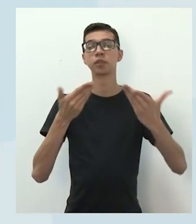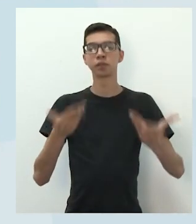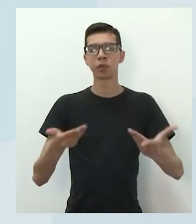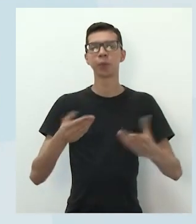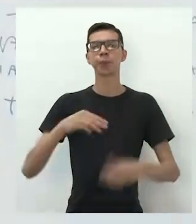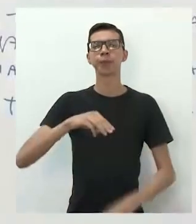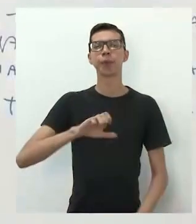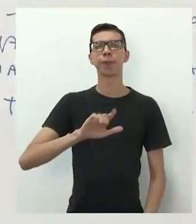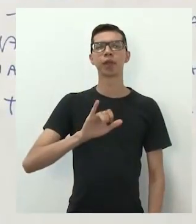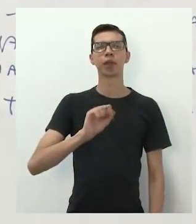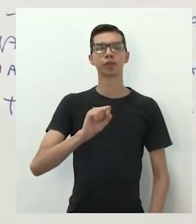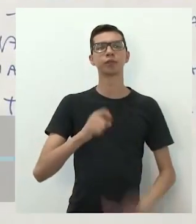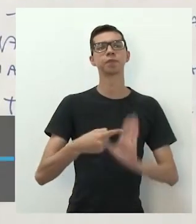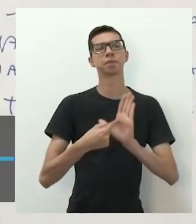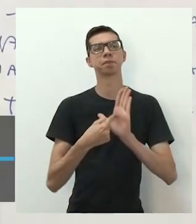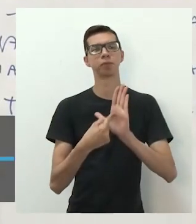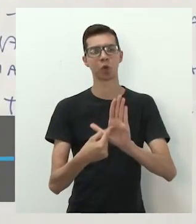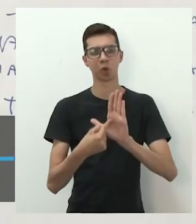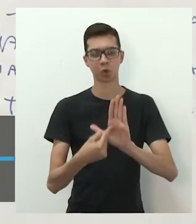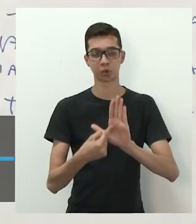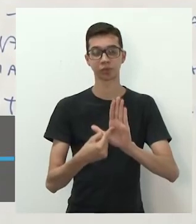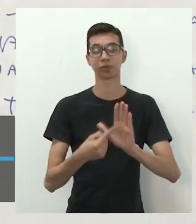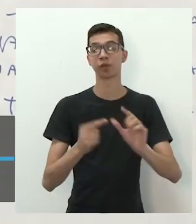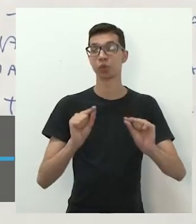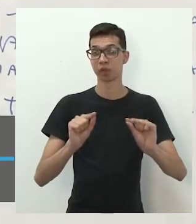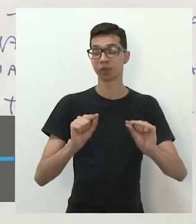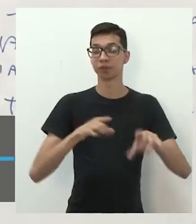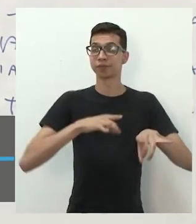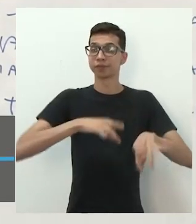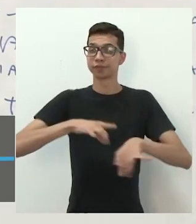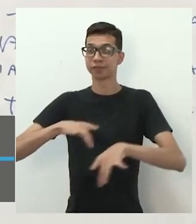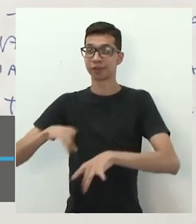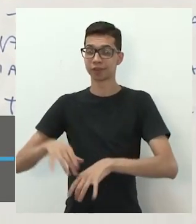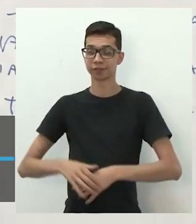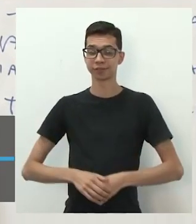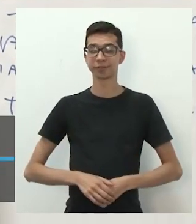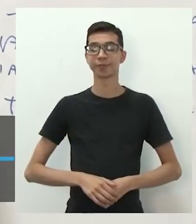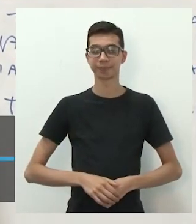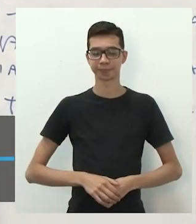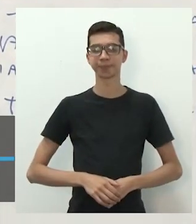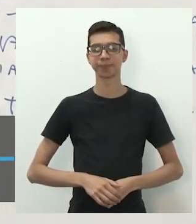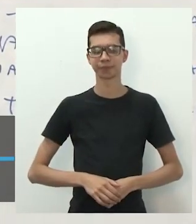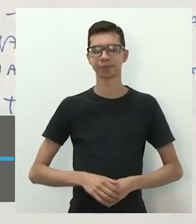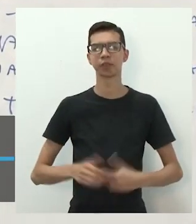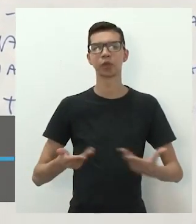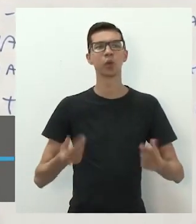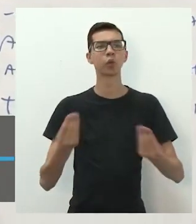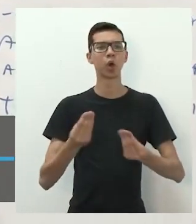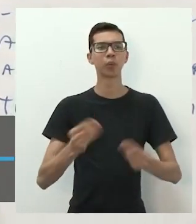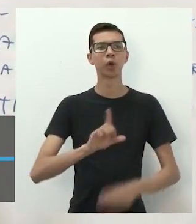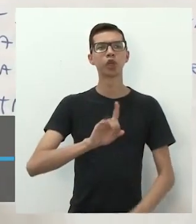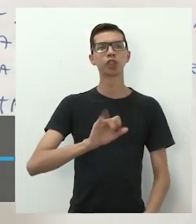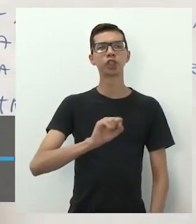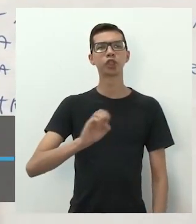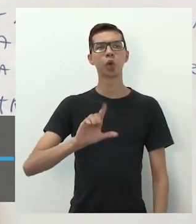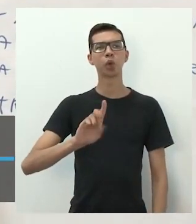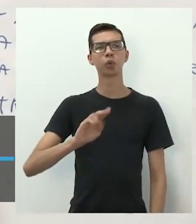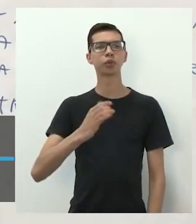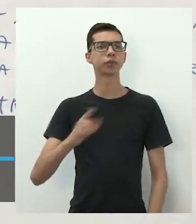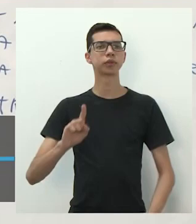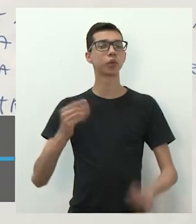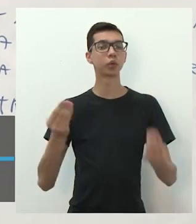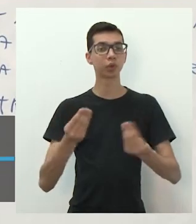essas trucagens, né? Então, gente, essa questão da transição e da dissolução, como que ela funcionava, né? Eram